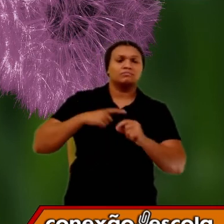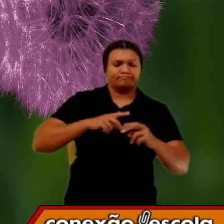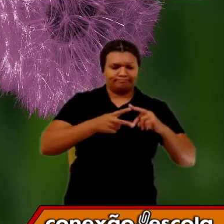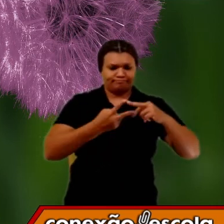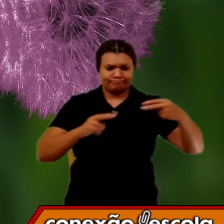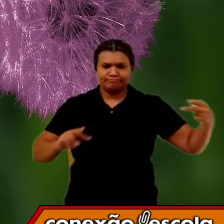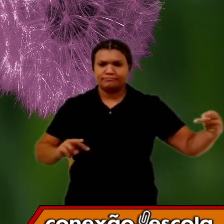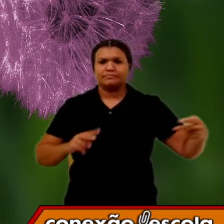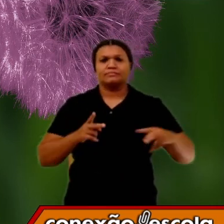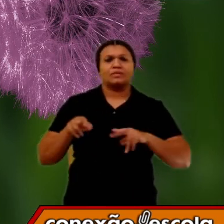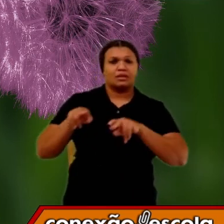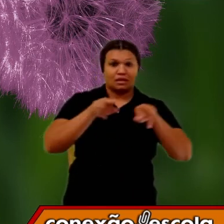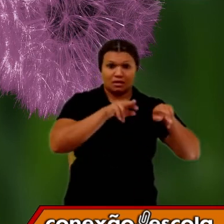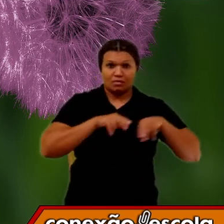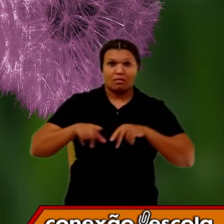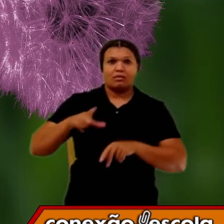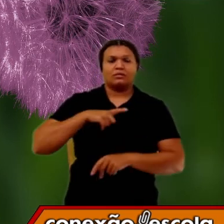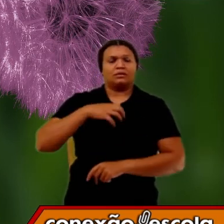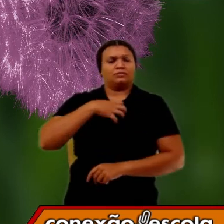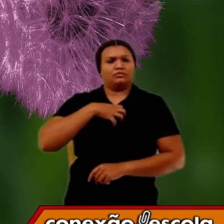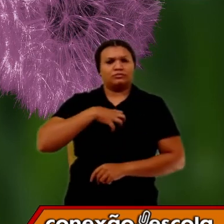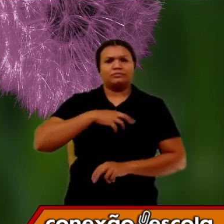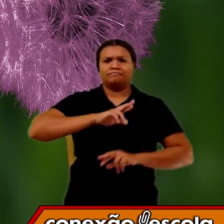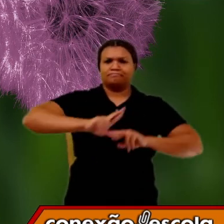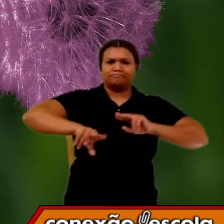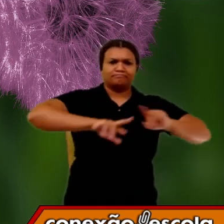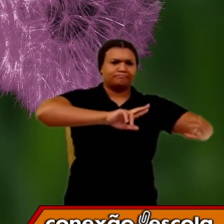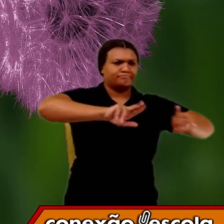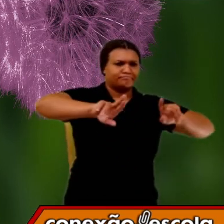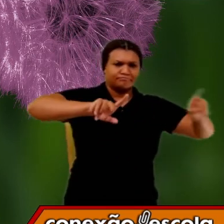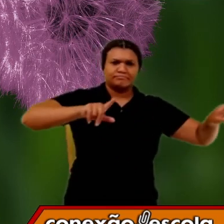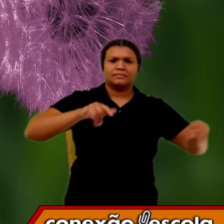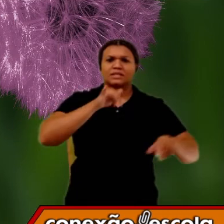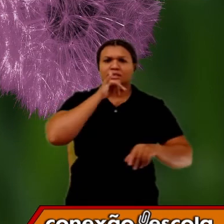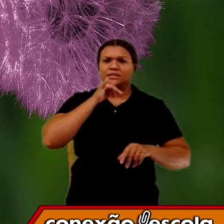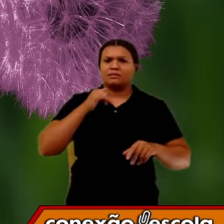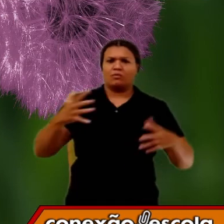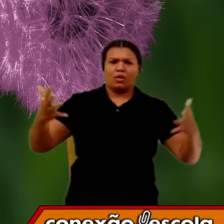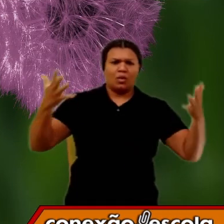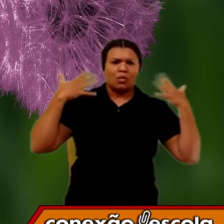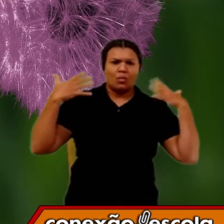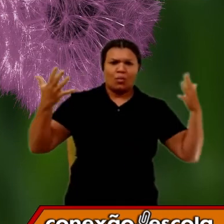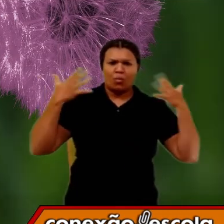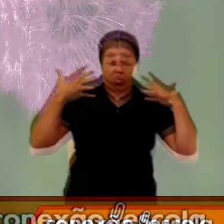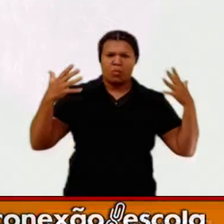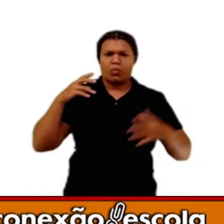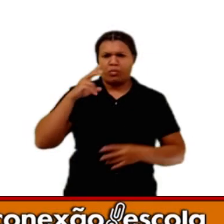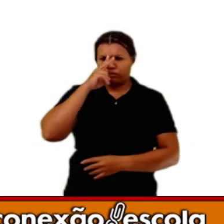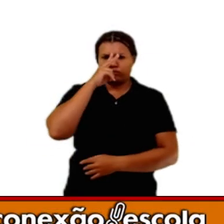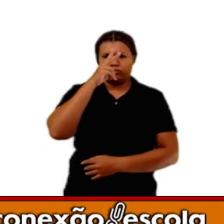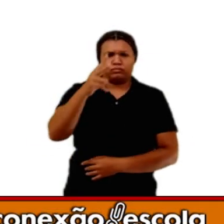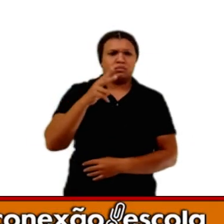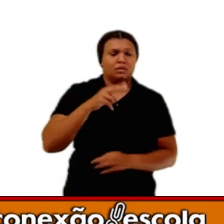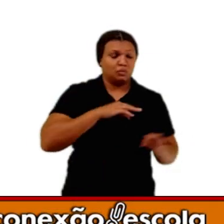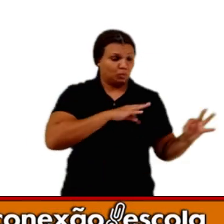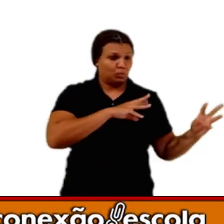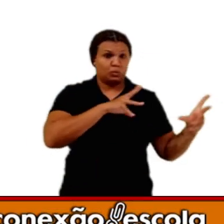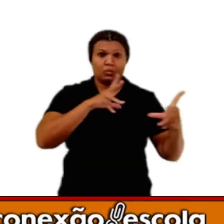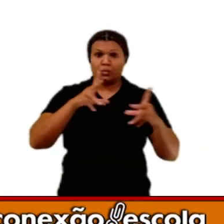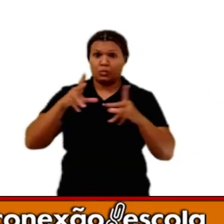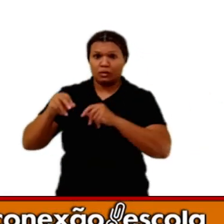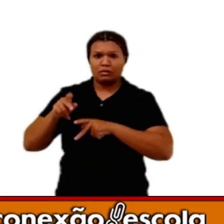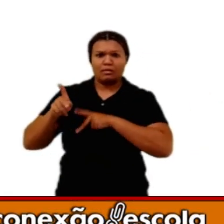numa situação de alguma adversidade no ambiente, como por exemplo um calor extremo, se toda aquela população